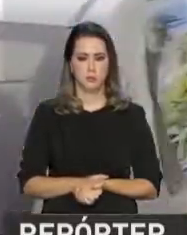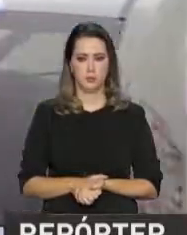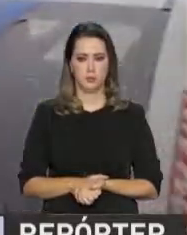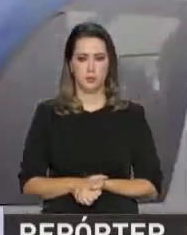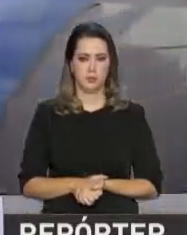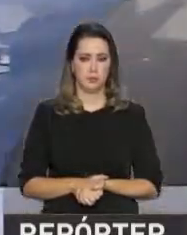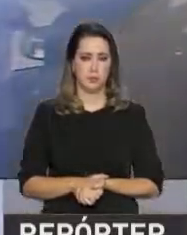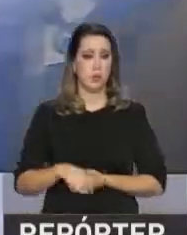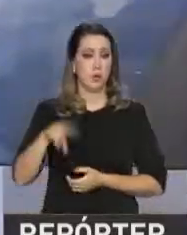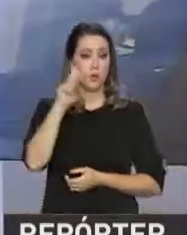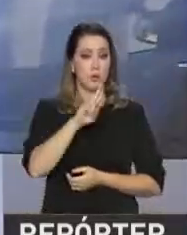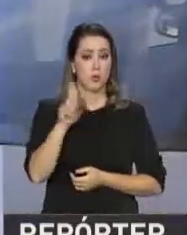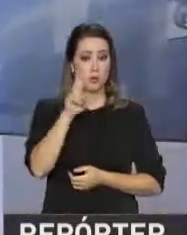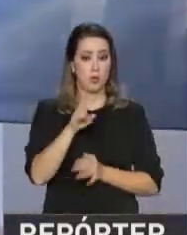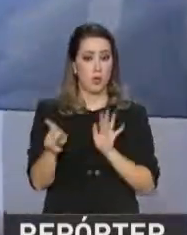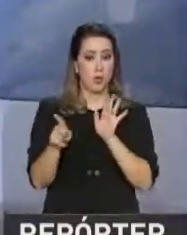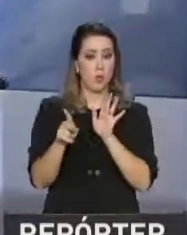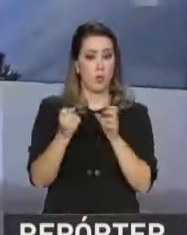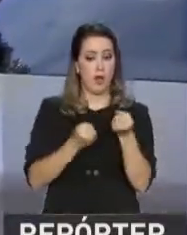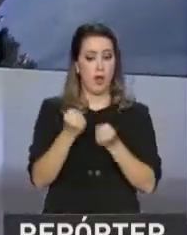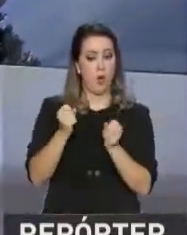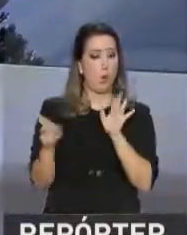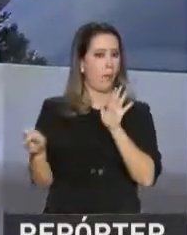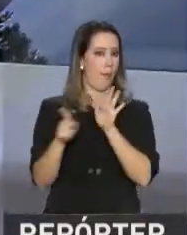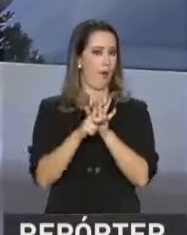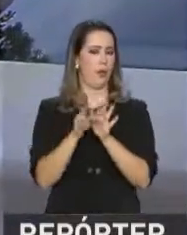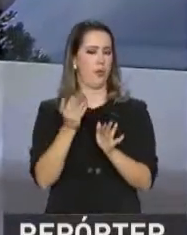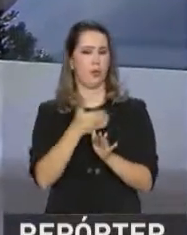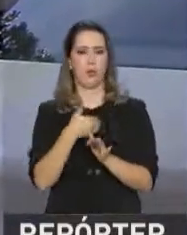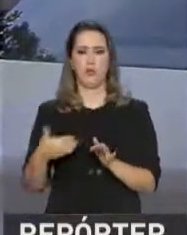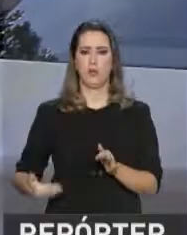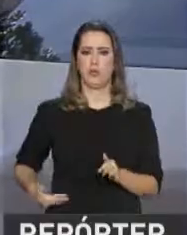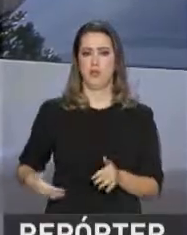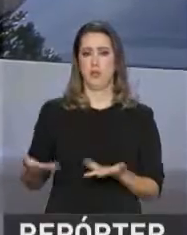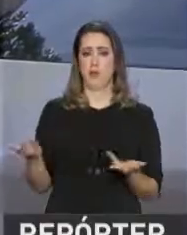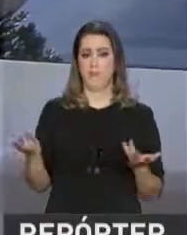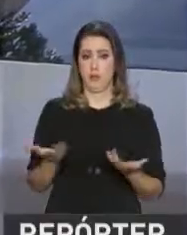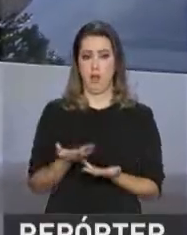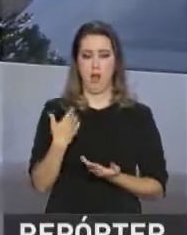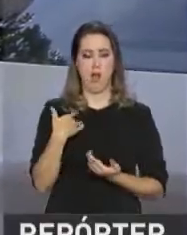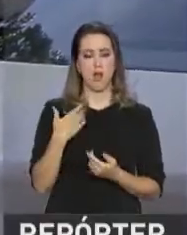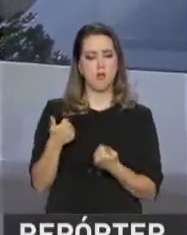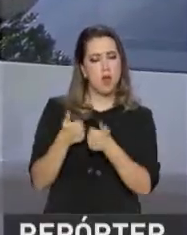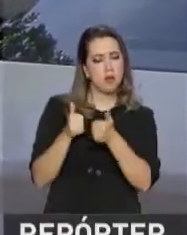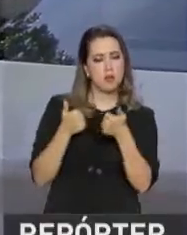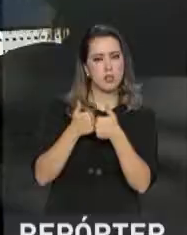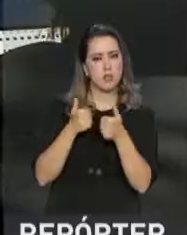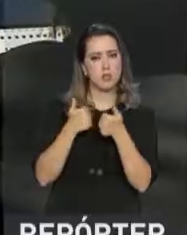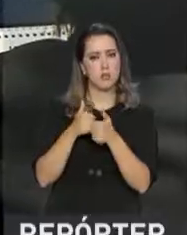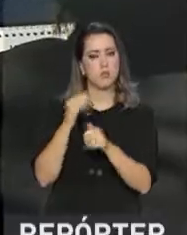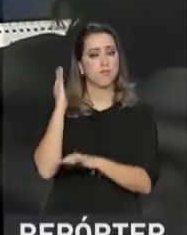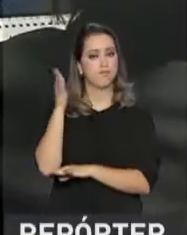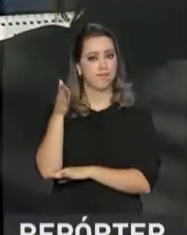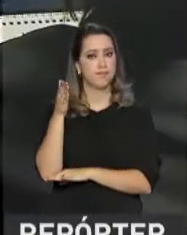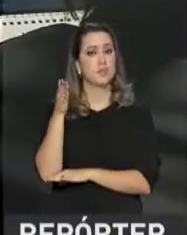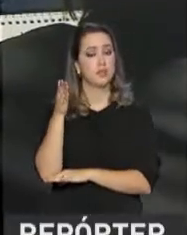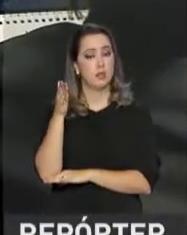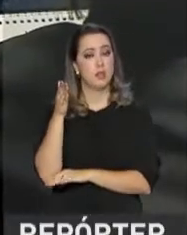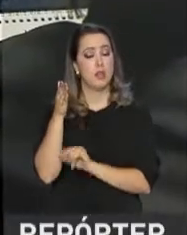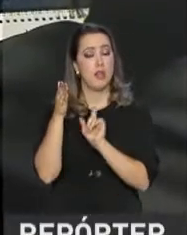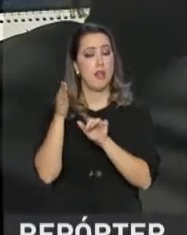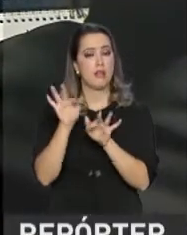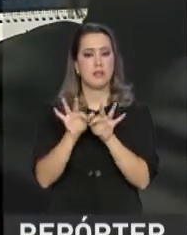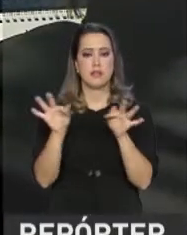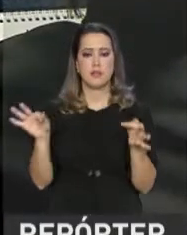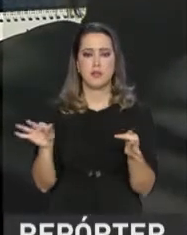Em vez de usar os carros oficiais e exclusivos, agora os servidores estão se deslocando de táxi. O processo é